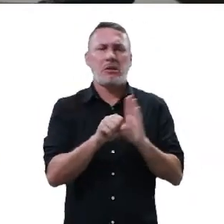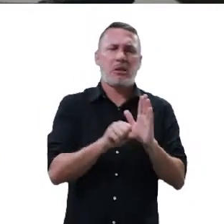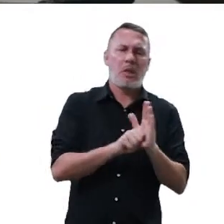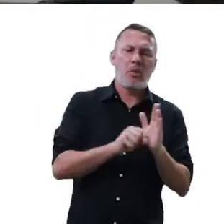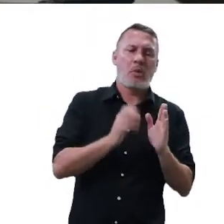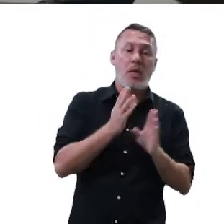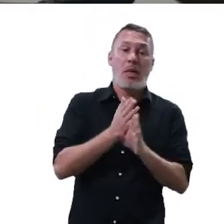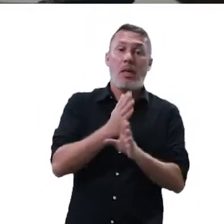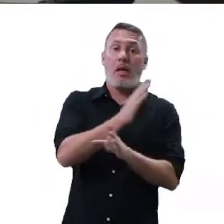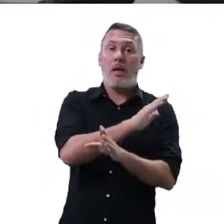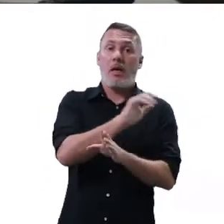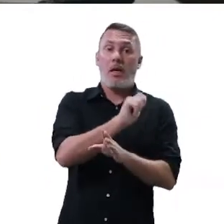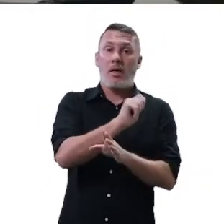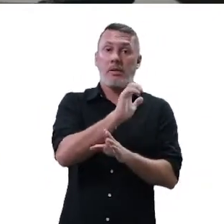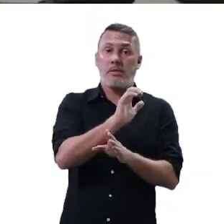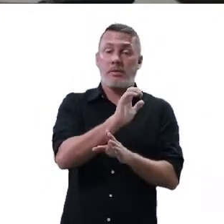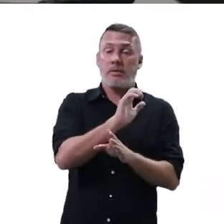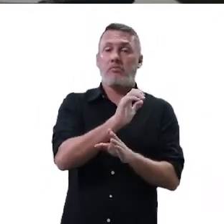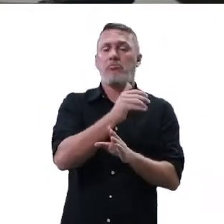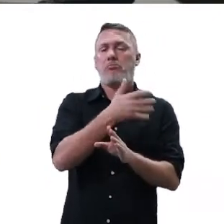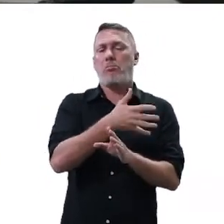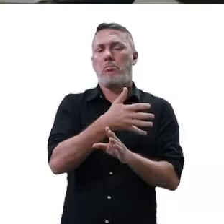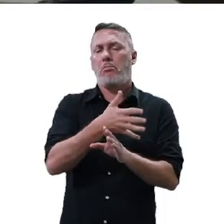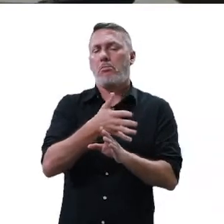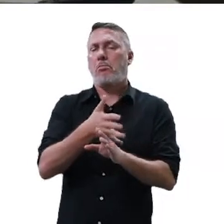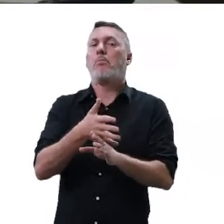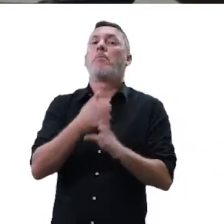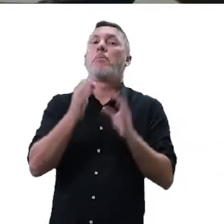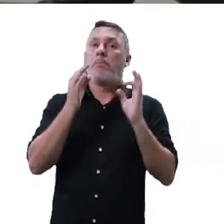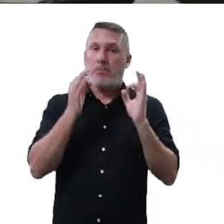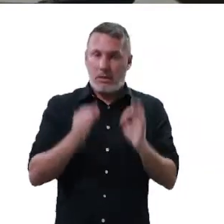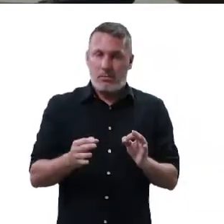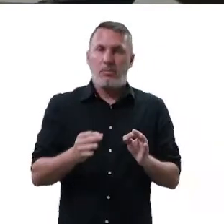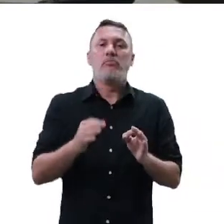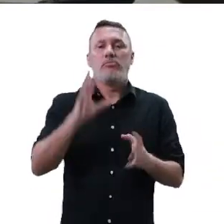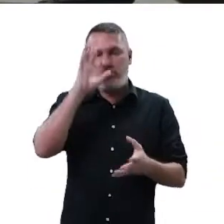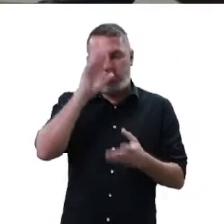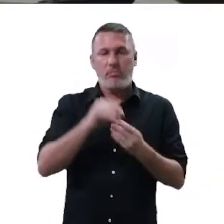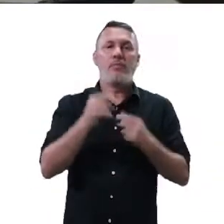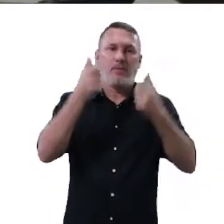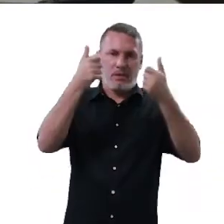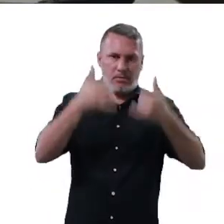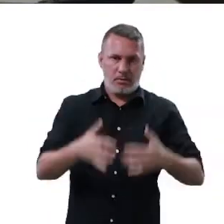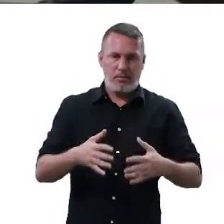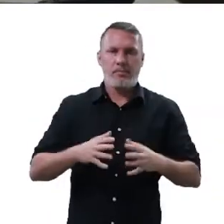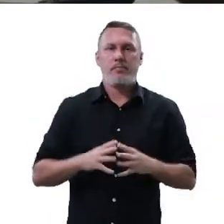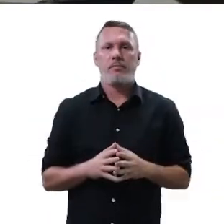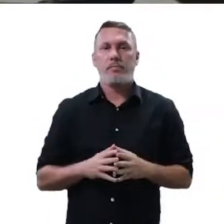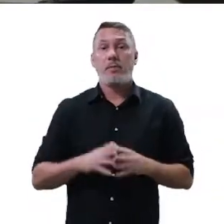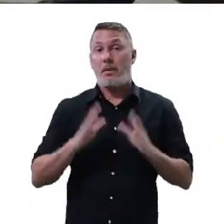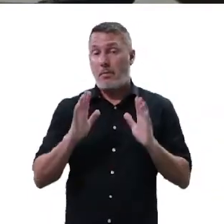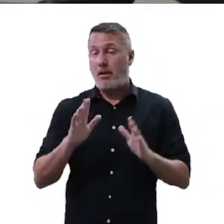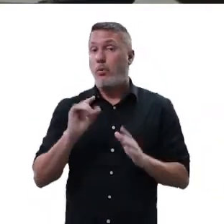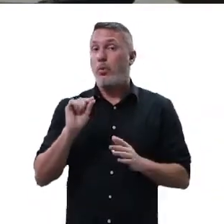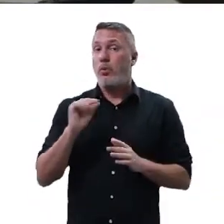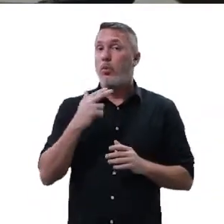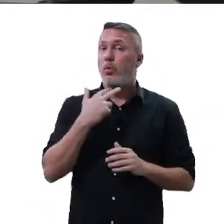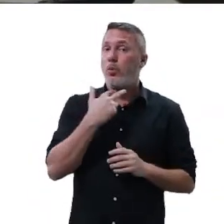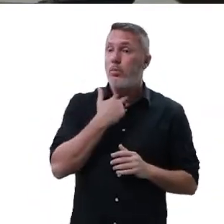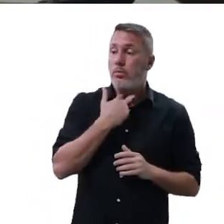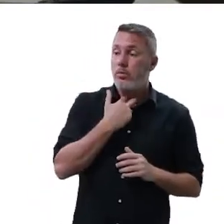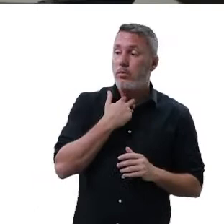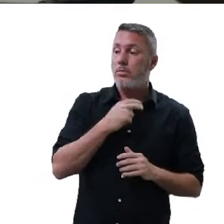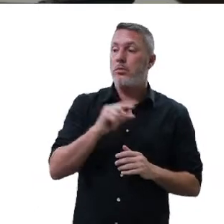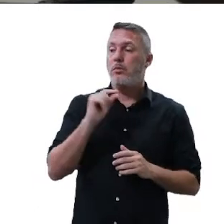estão surgindo no século VIII e eles vão se efetivar, de fato, no século VI, mas a gente já vai explicar isso também aqui. Mas o